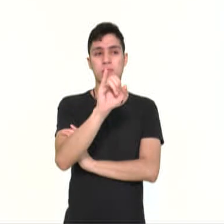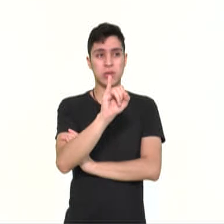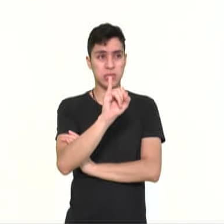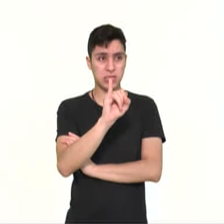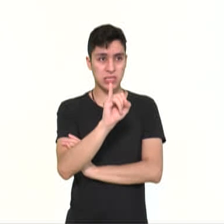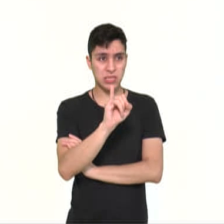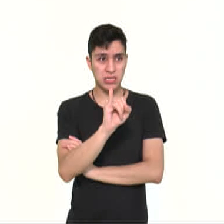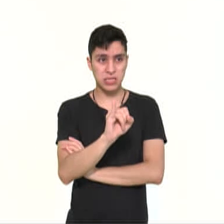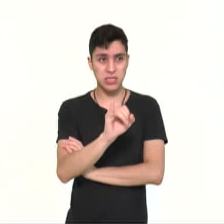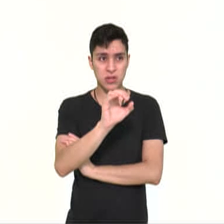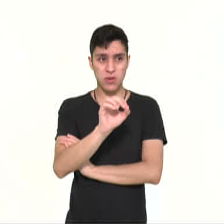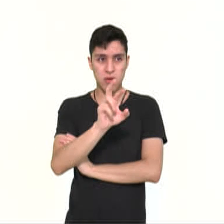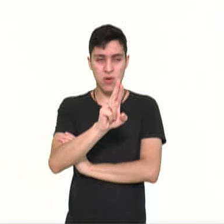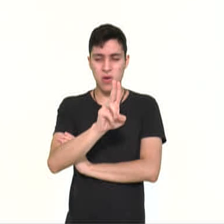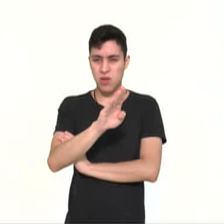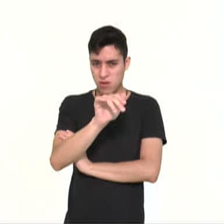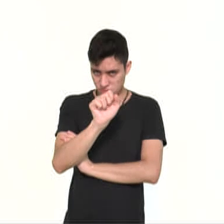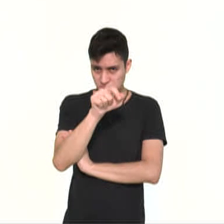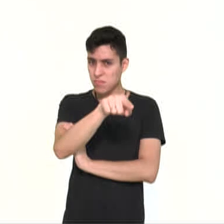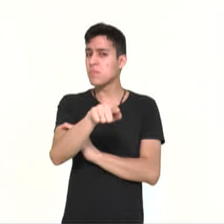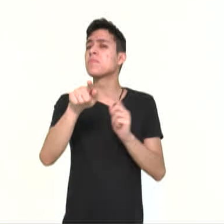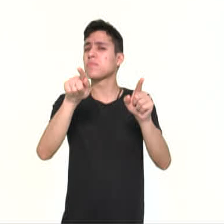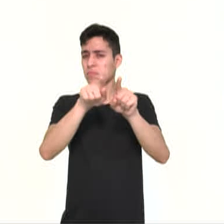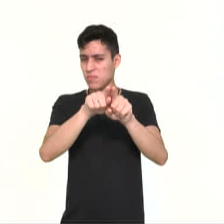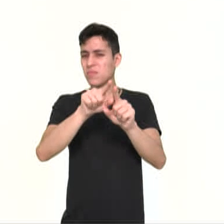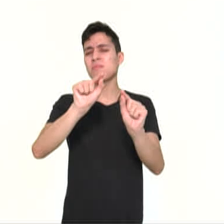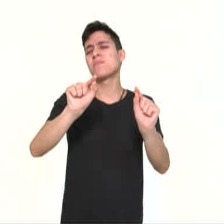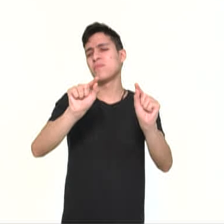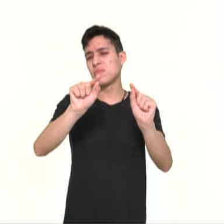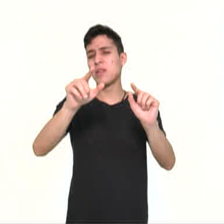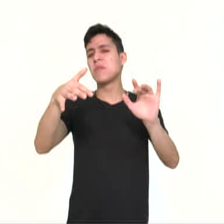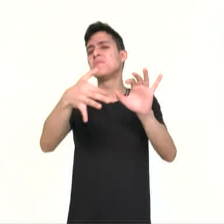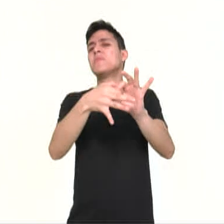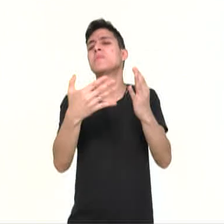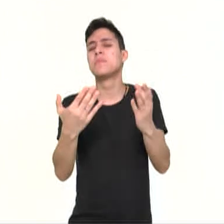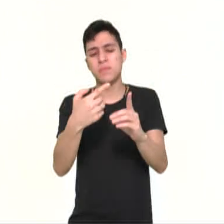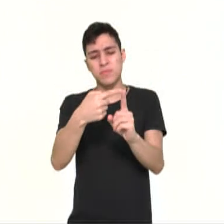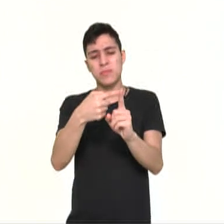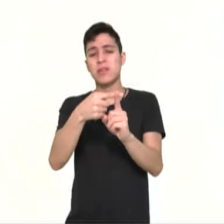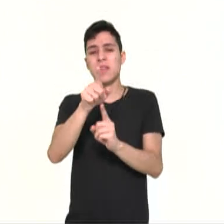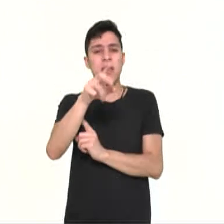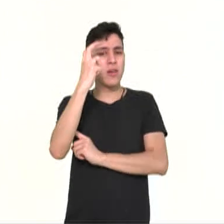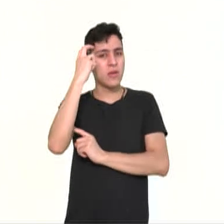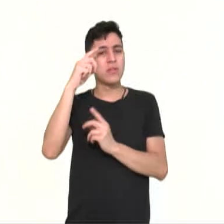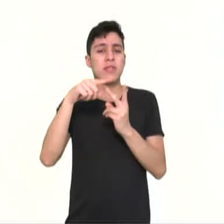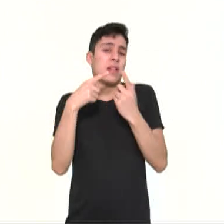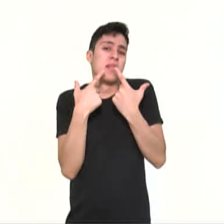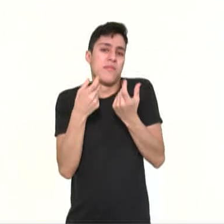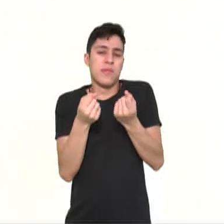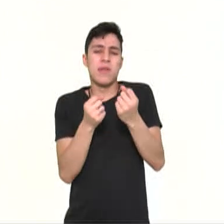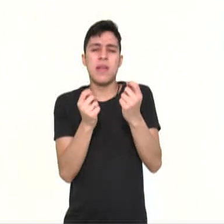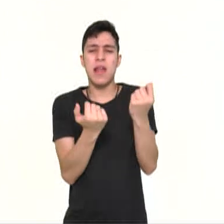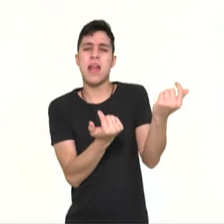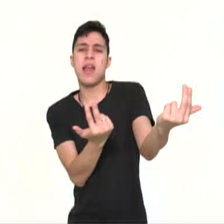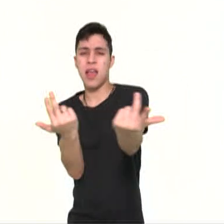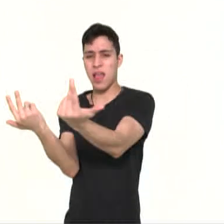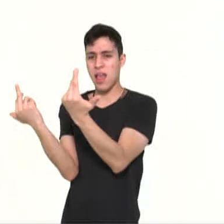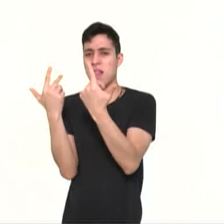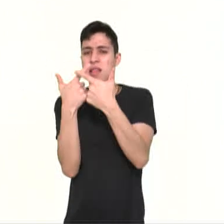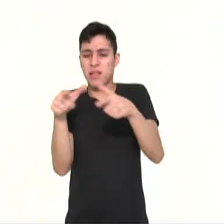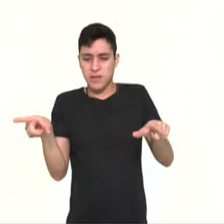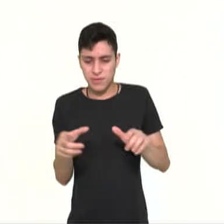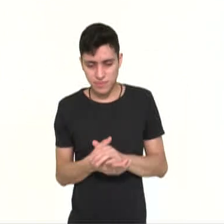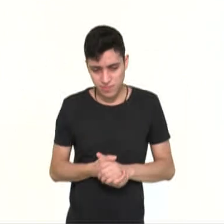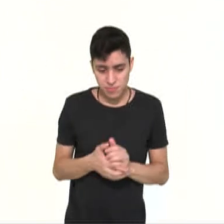iorubás, eles também são povos unidos por laços linguísticos e por laços culturais também. Eles vão ficar